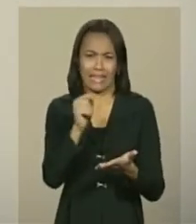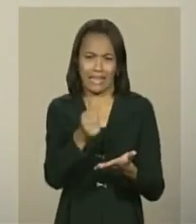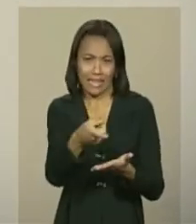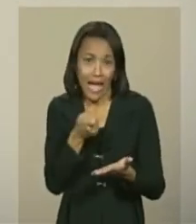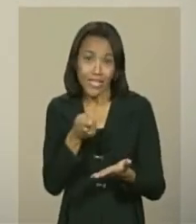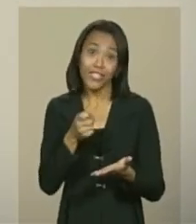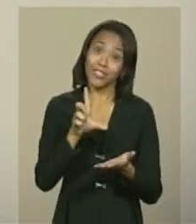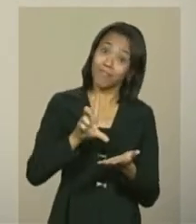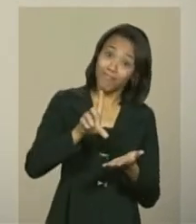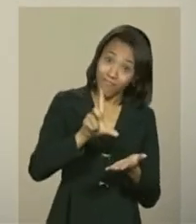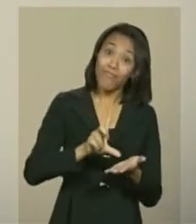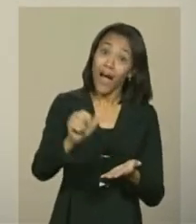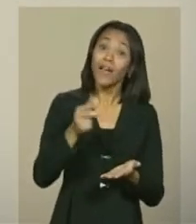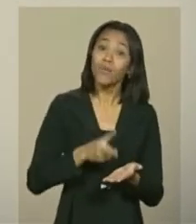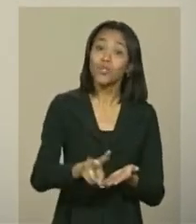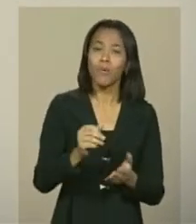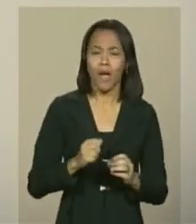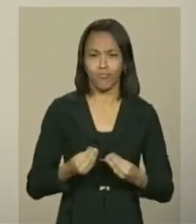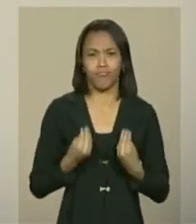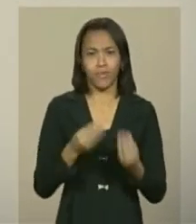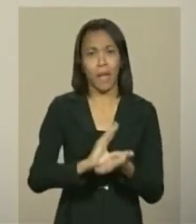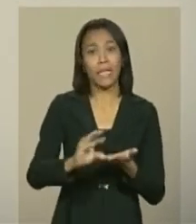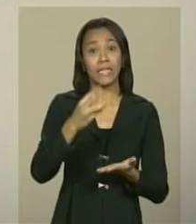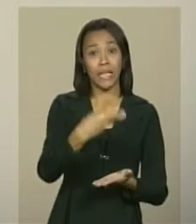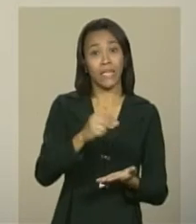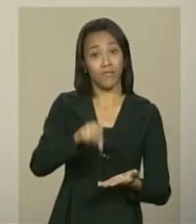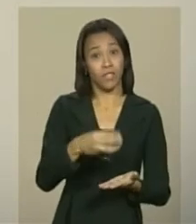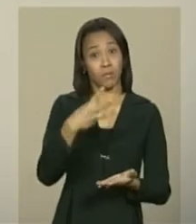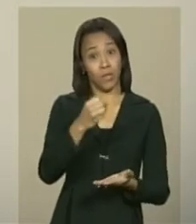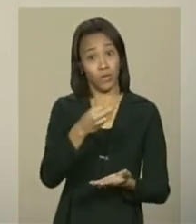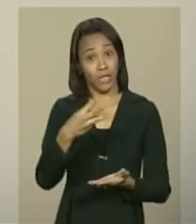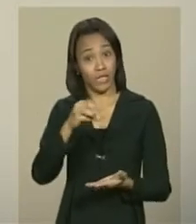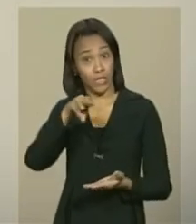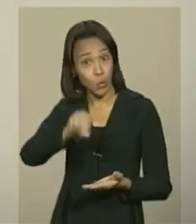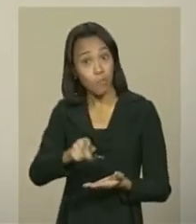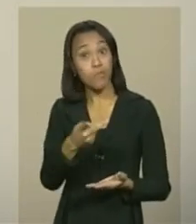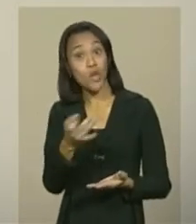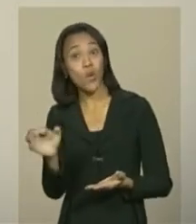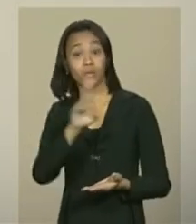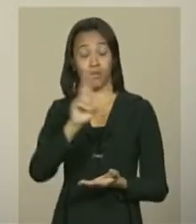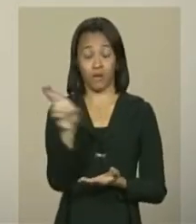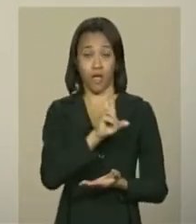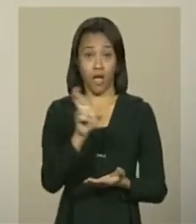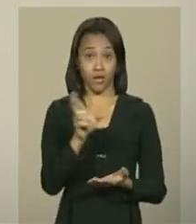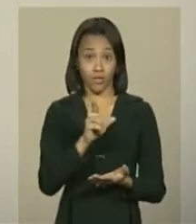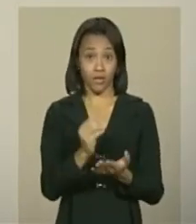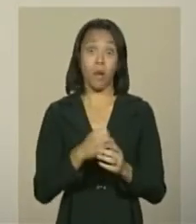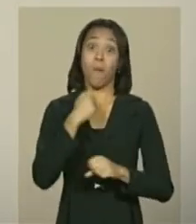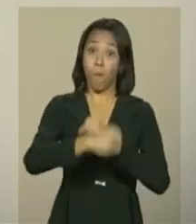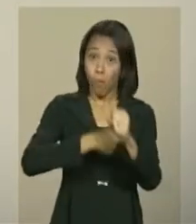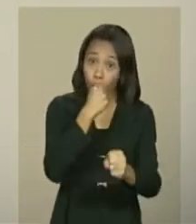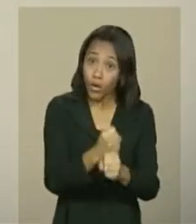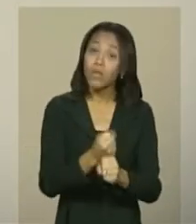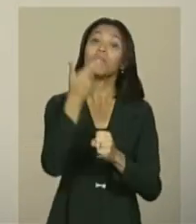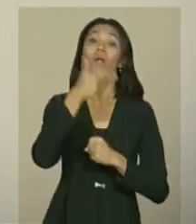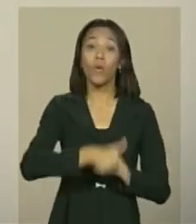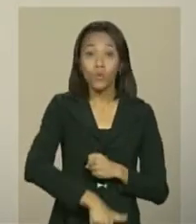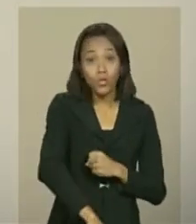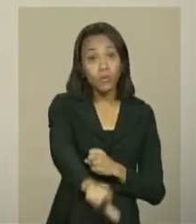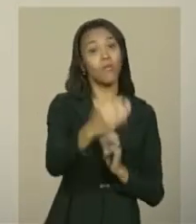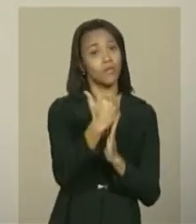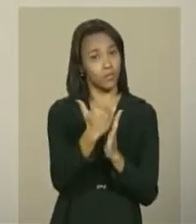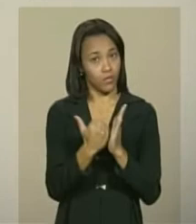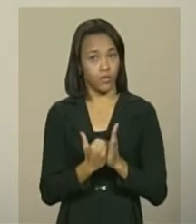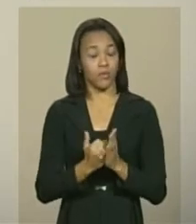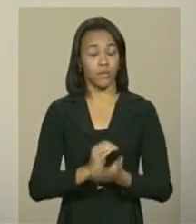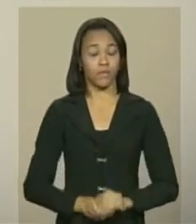taxas mais vai continuar investindo 3 bilhões e 300 milhões de reais por ano para continuar com